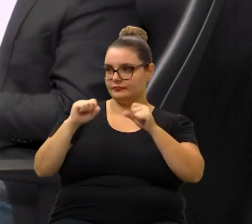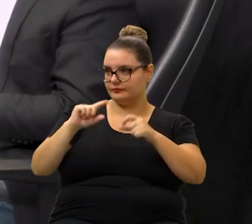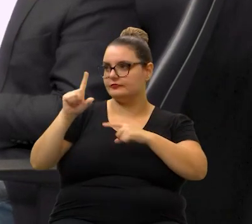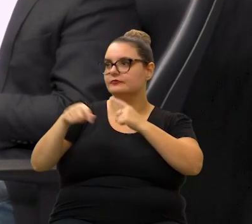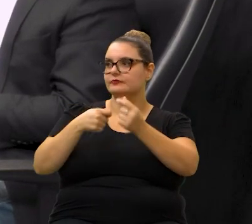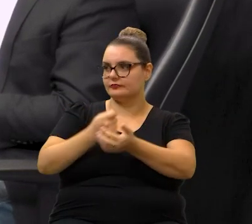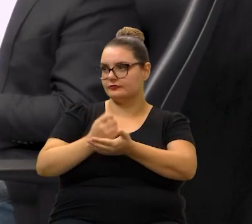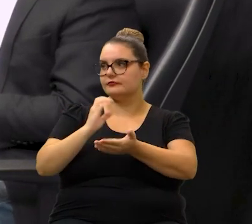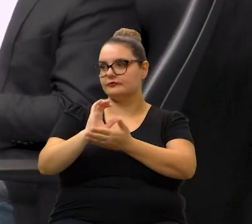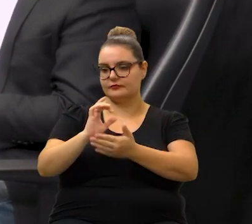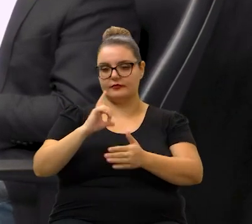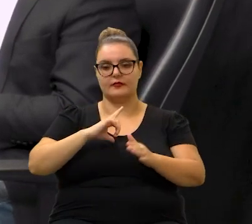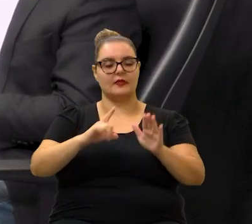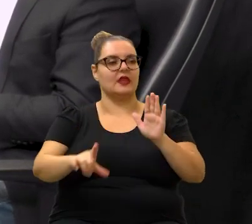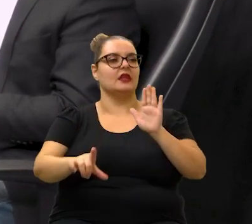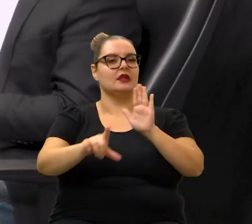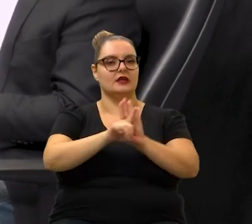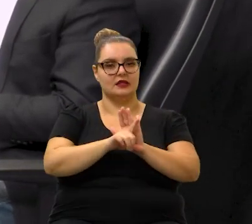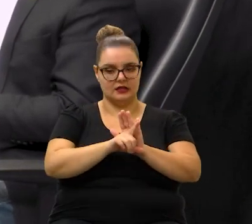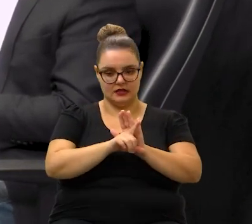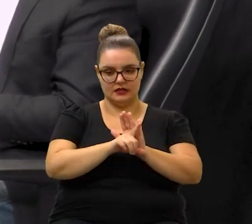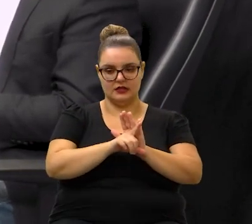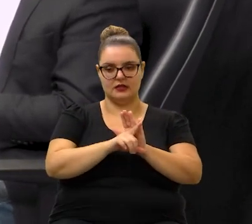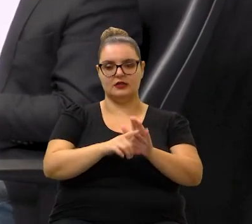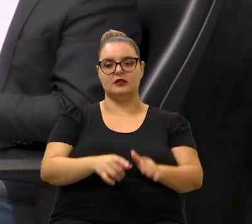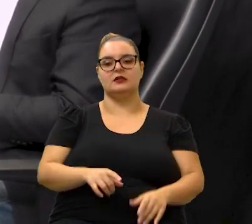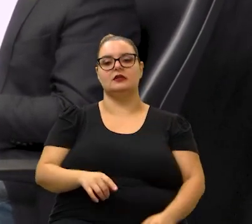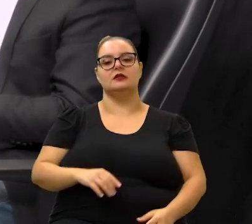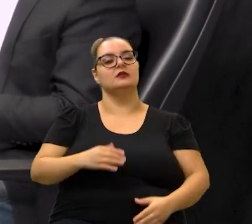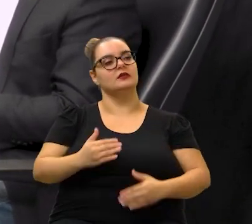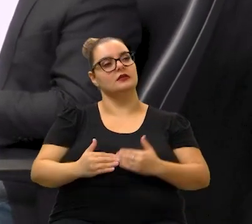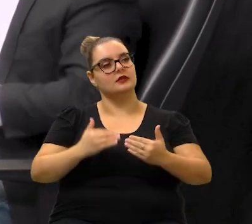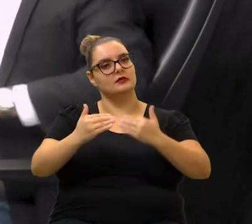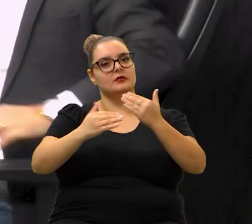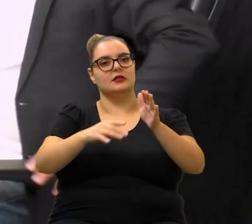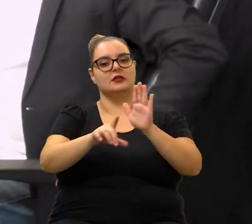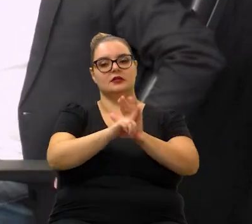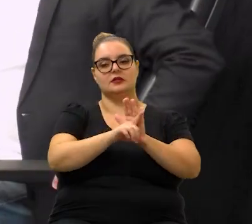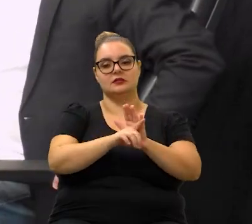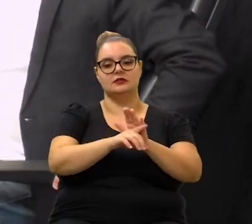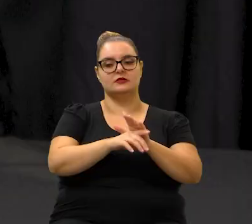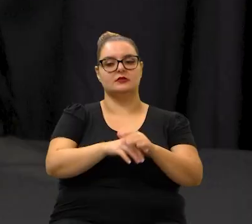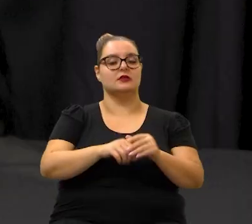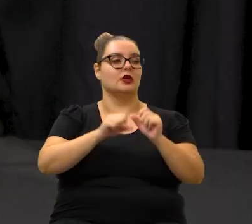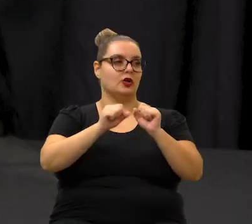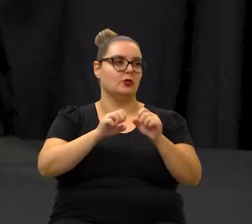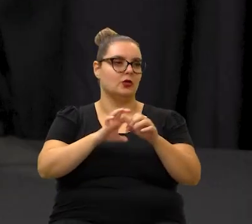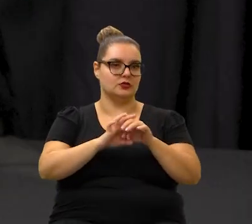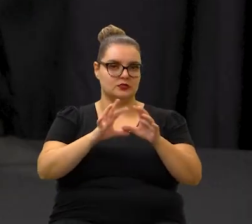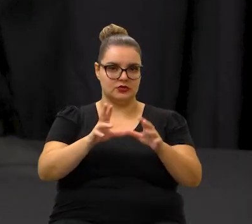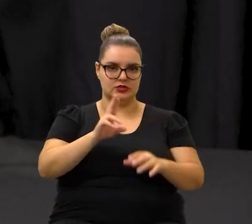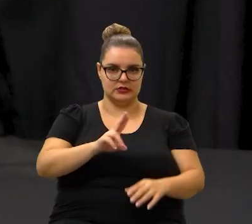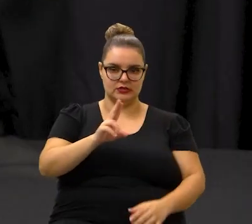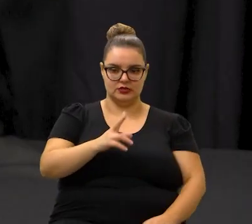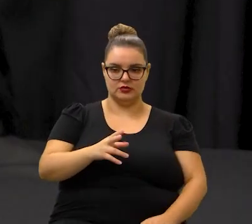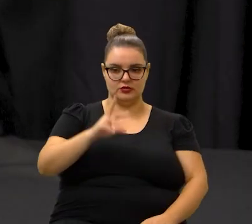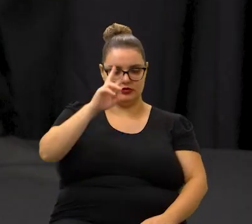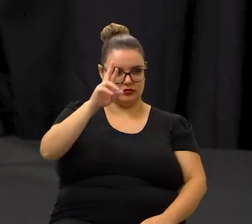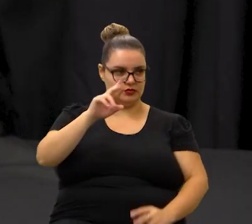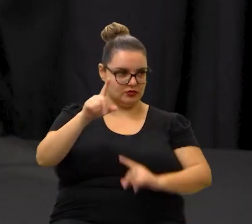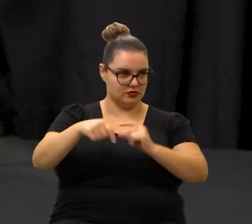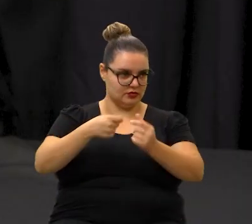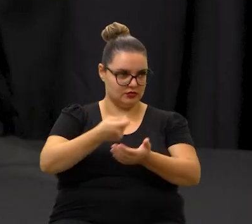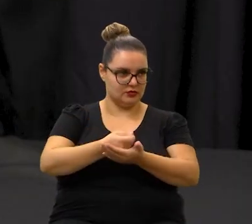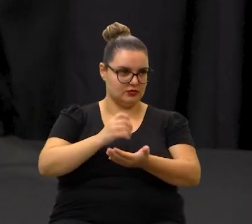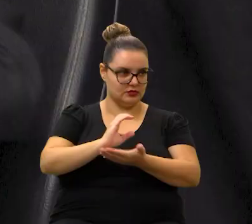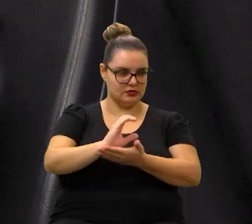impositiva tem a lei então do do vereador E aí em cima dessa lei que prevê essa instalação o senhor fez essa